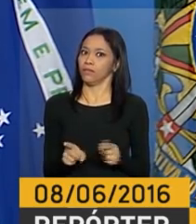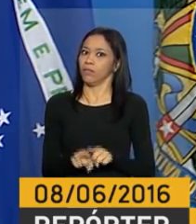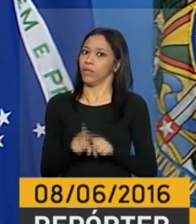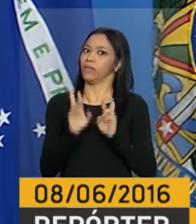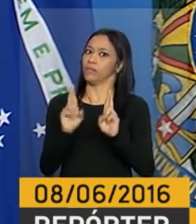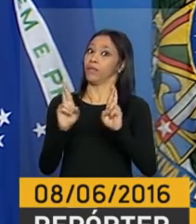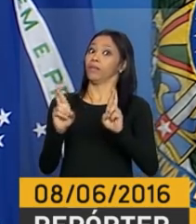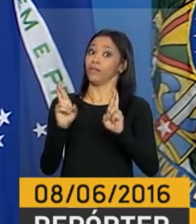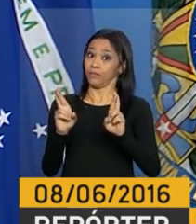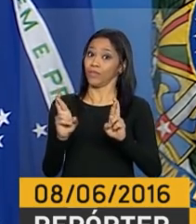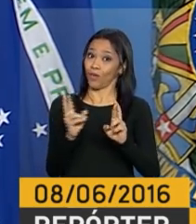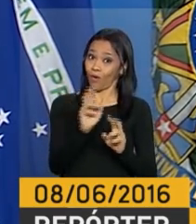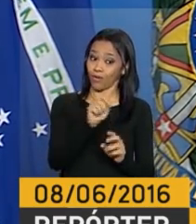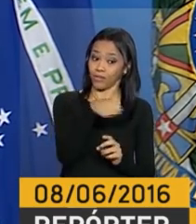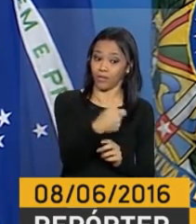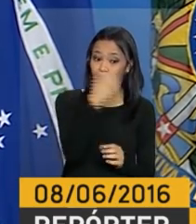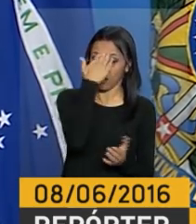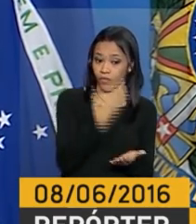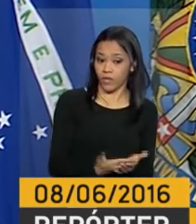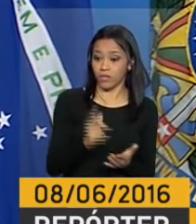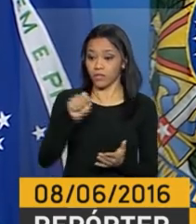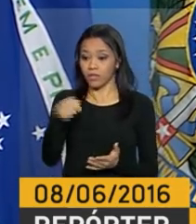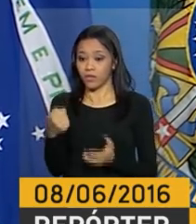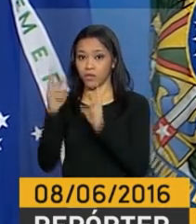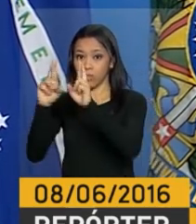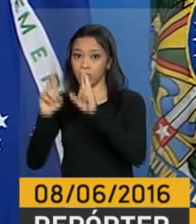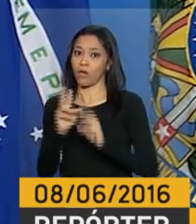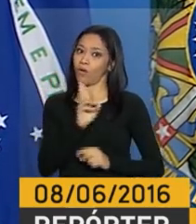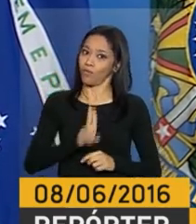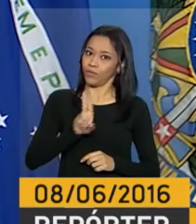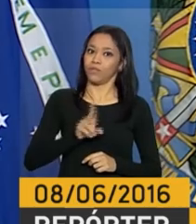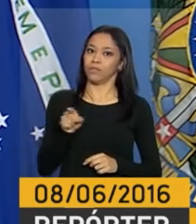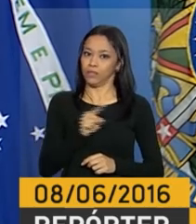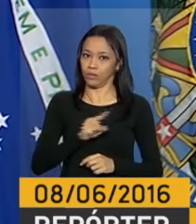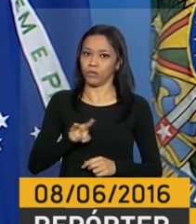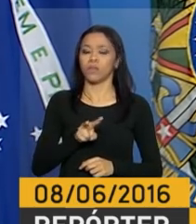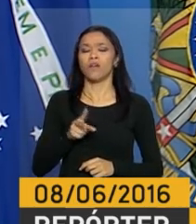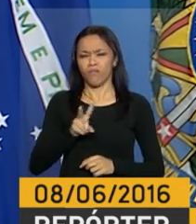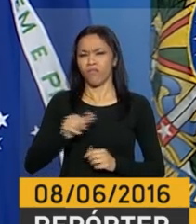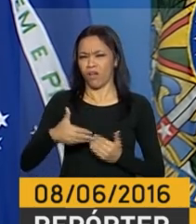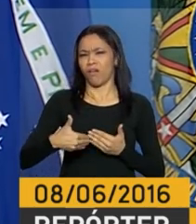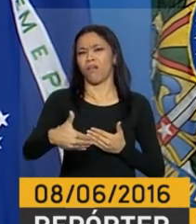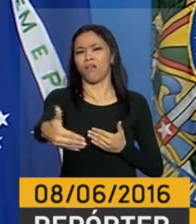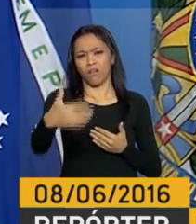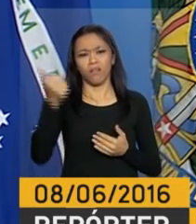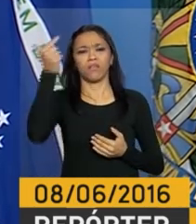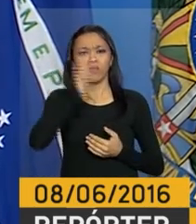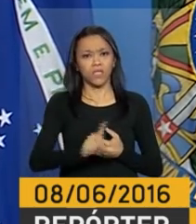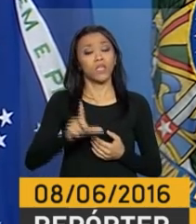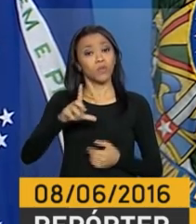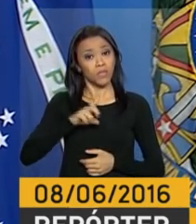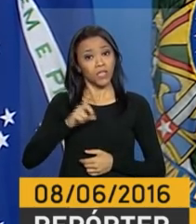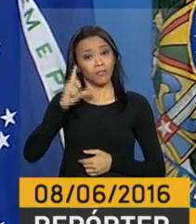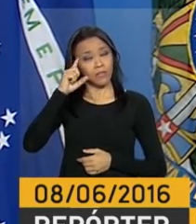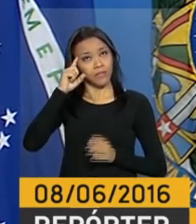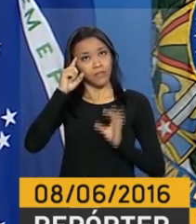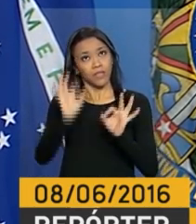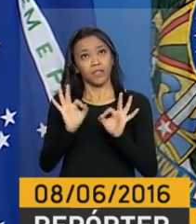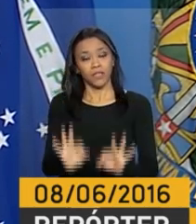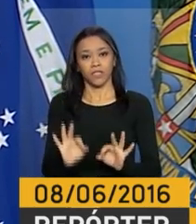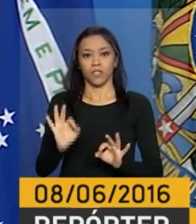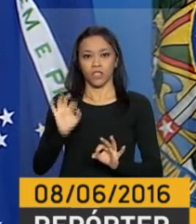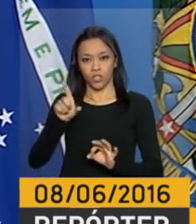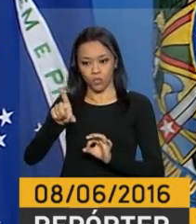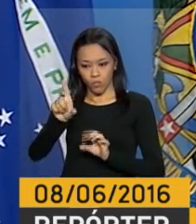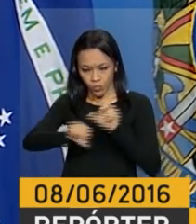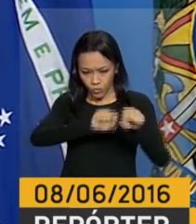usar a palavra confiança e esperança mais uma vez que nós vamos conseguir eu tenho absoluta convicção de que com a equipe que